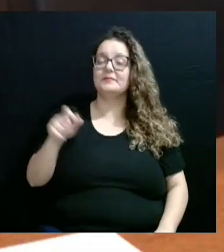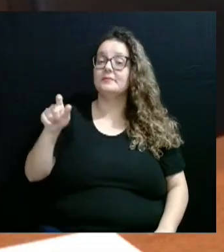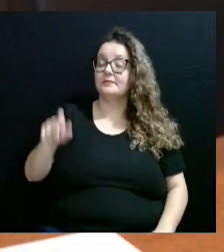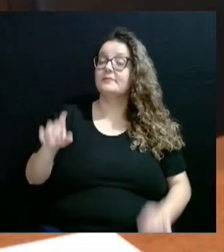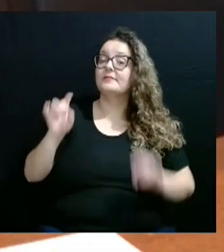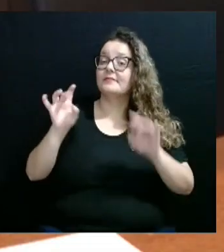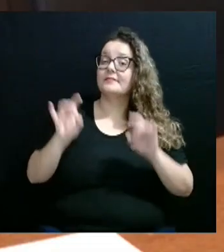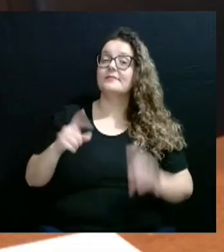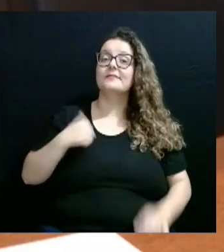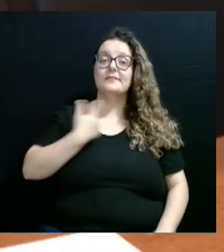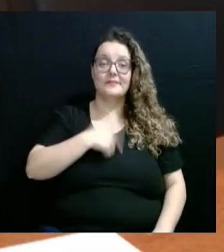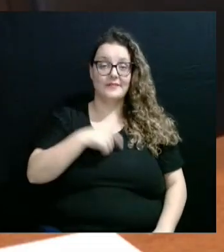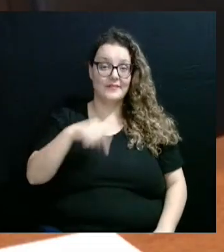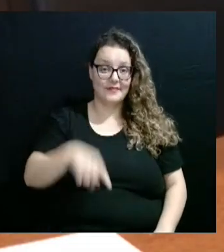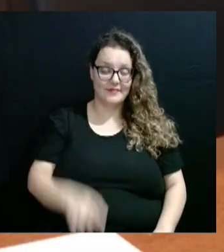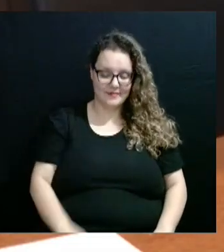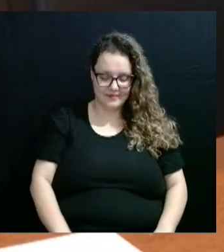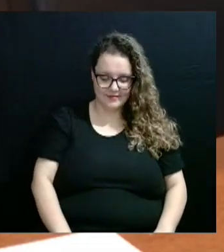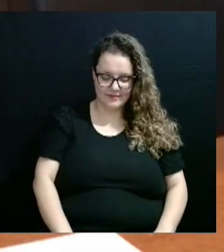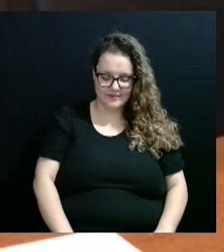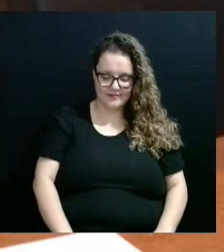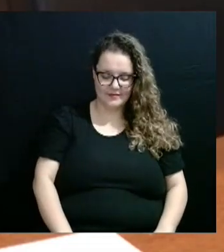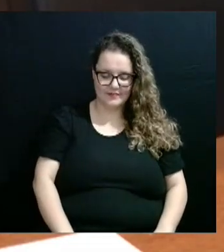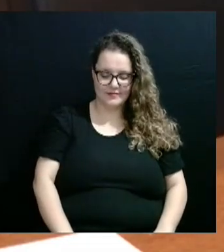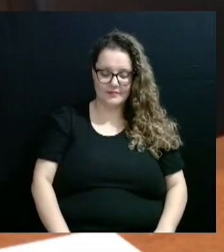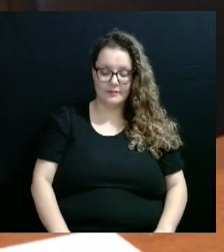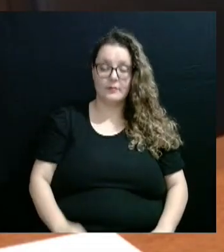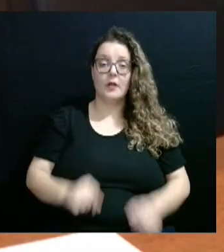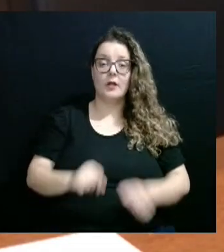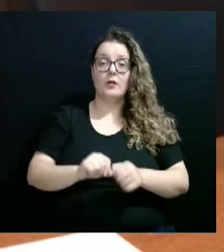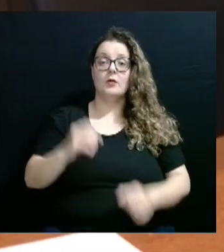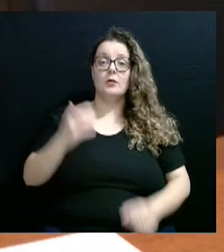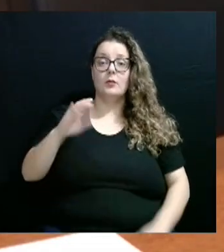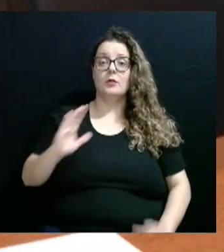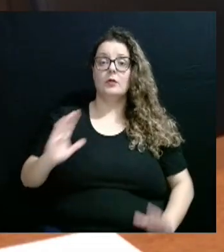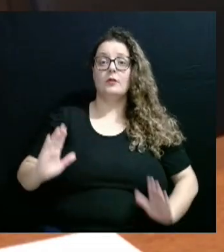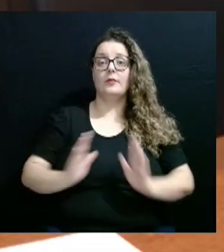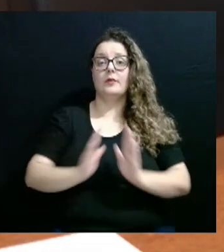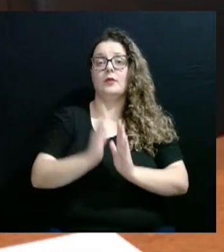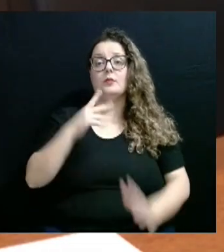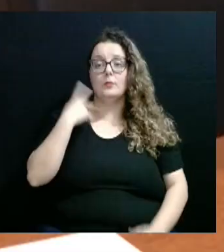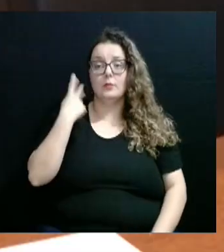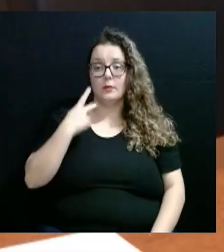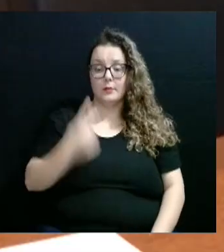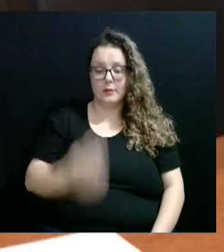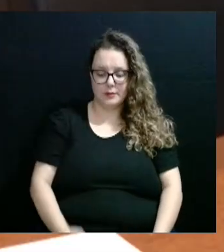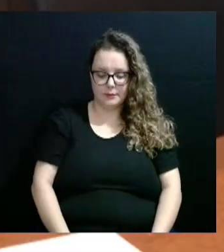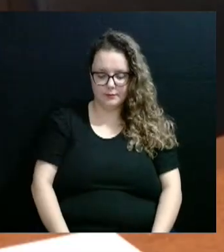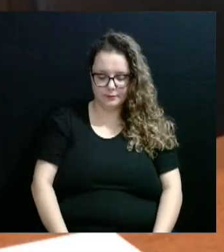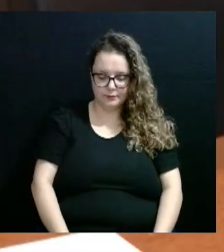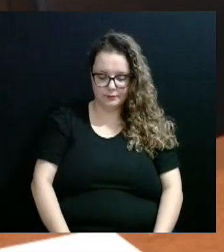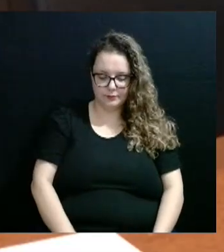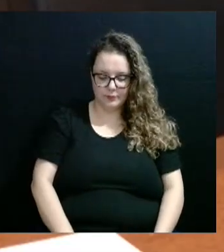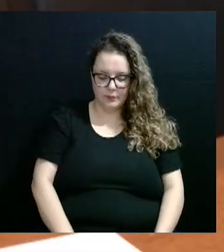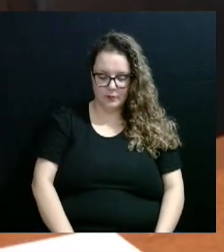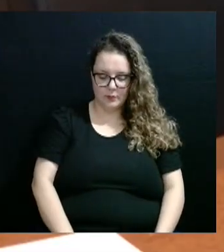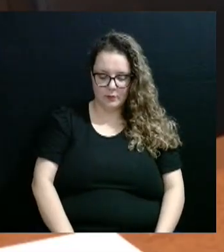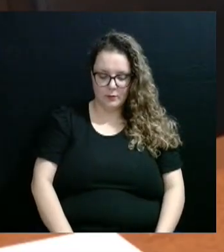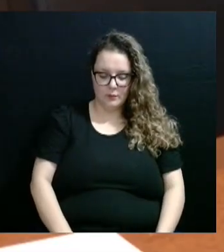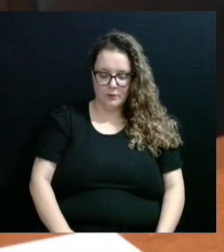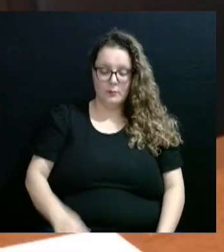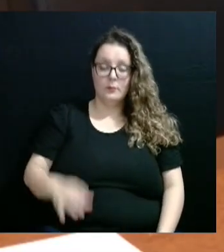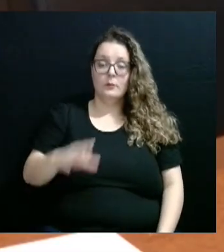aqui, para fazer o lançamento dessa frente parlamentar. A gente sabe que na cidade também está